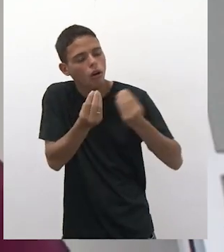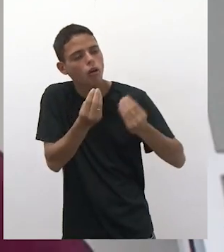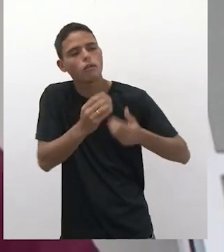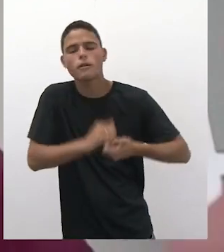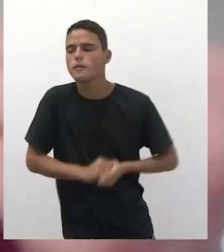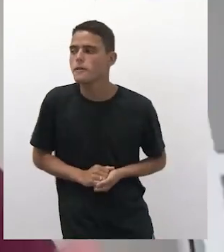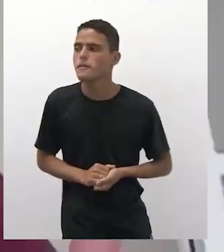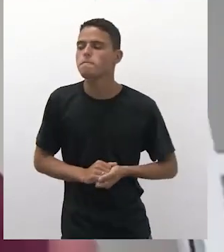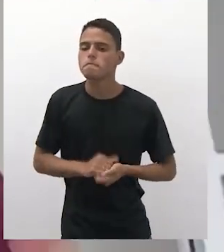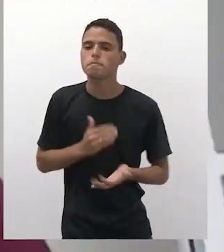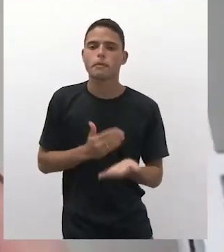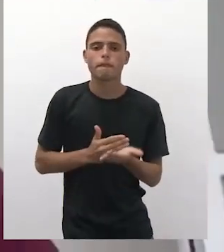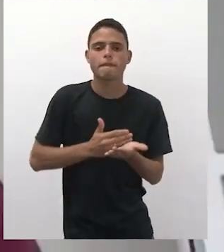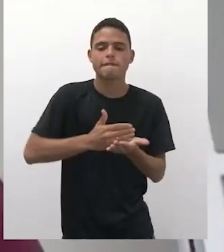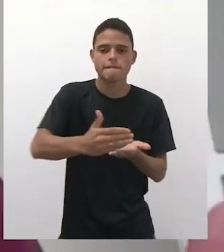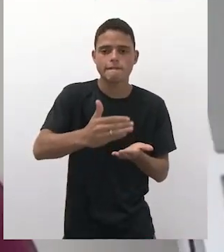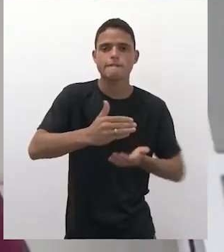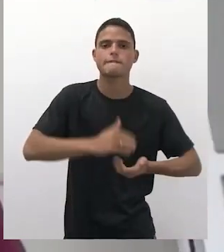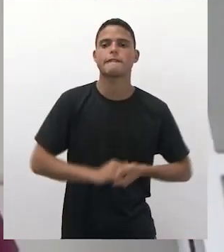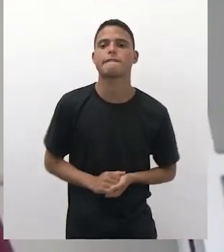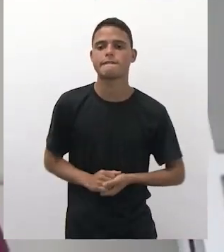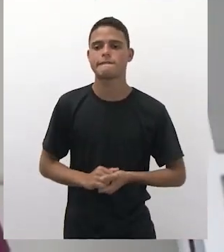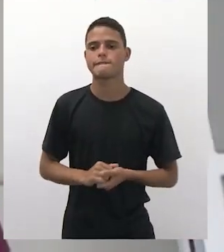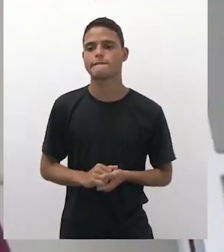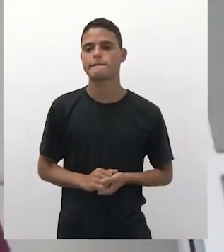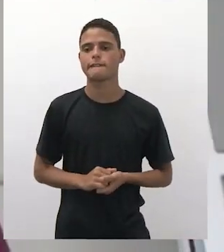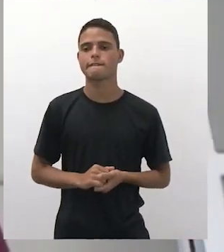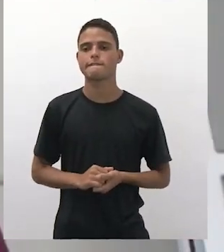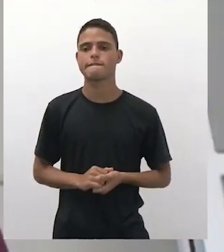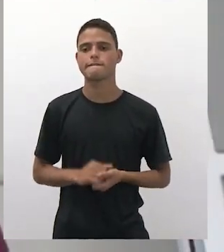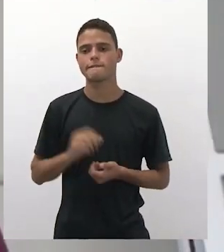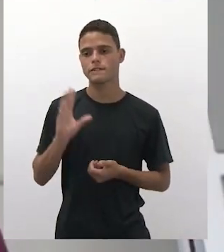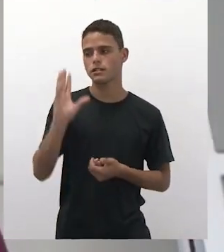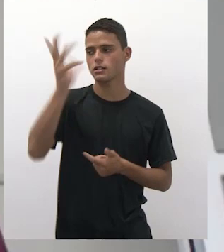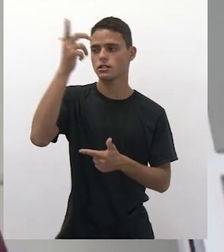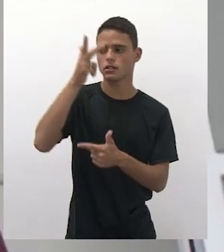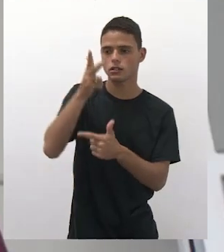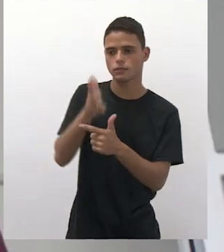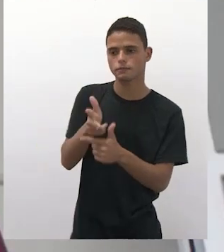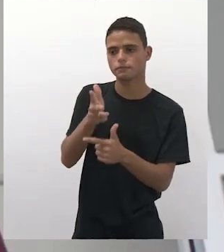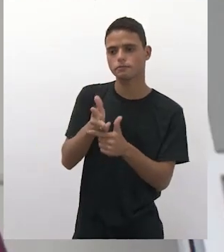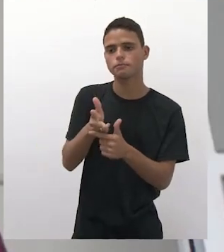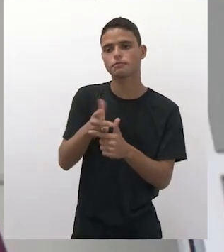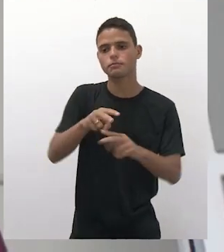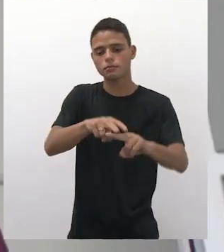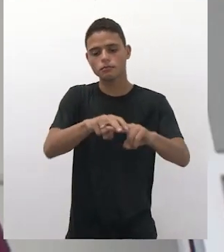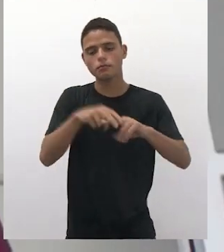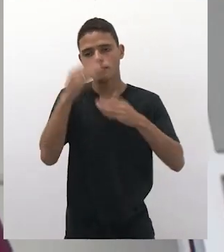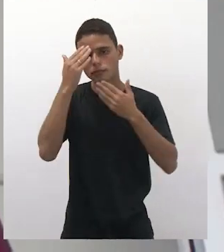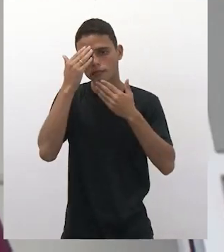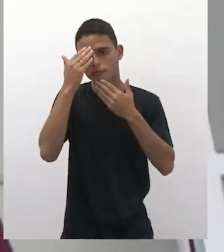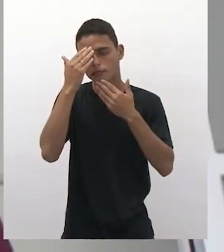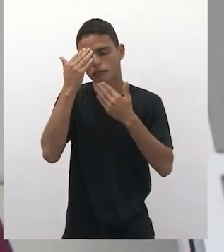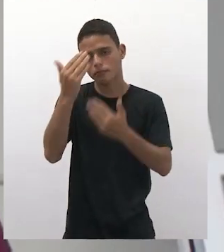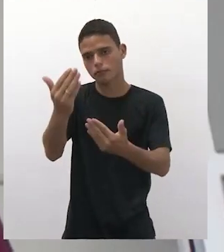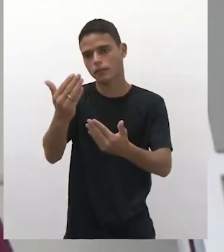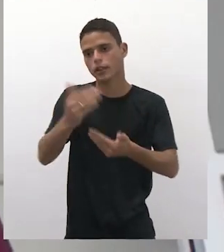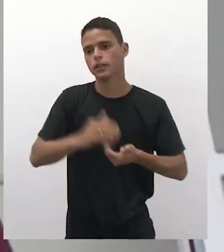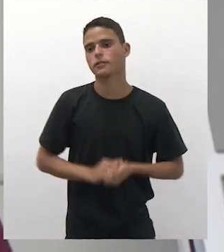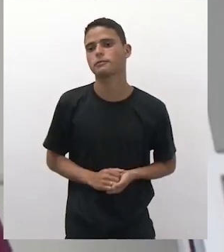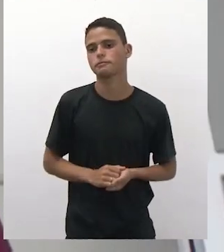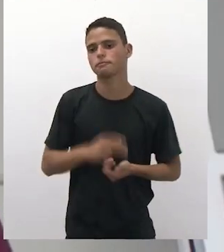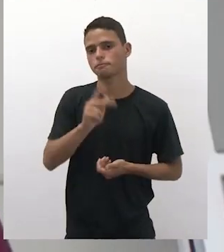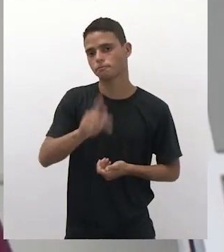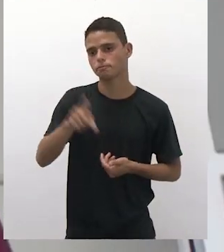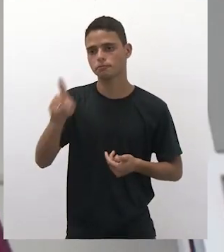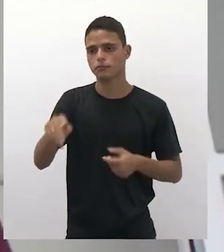E a partir daí que surge, por exemplo, essa live. Por isso que eu agradeço muito à professora Edivane. Professora, então a senhora